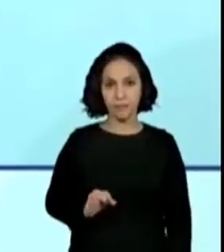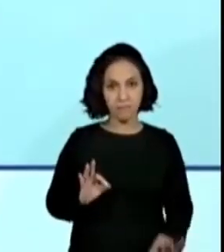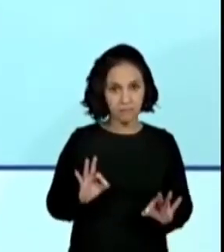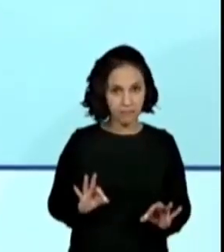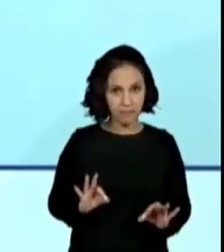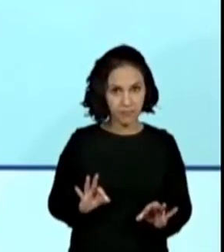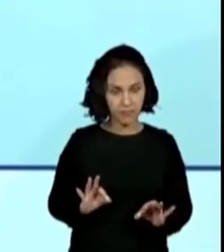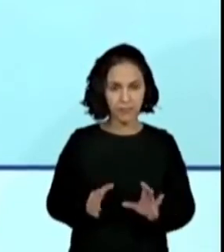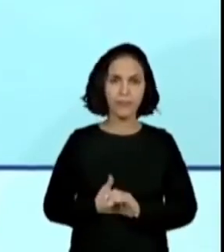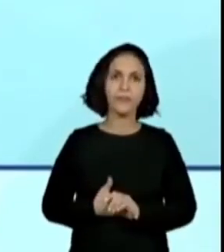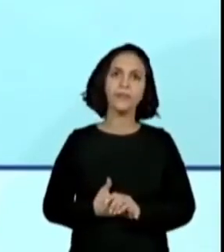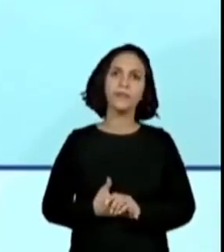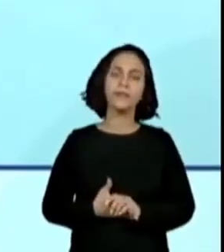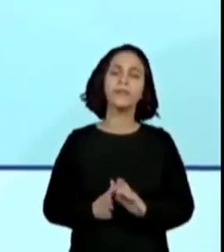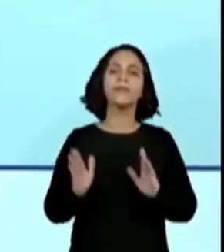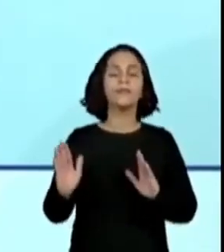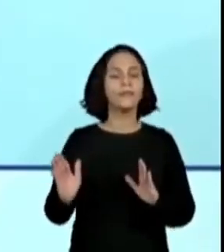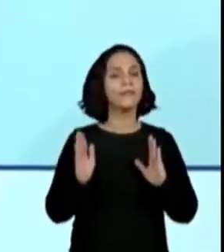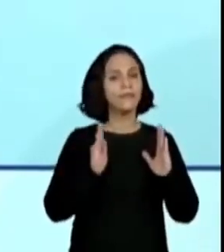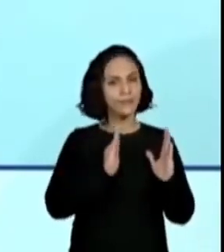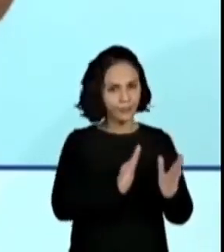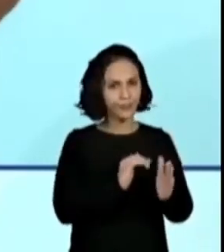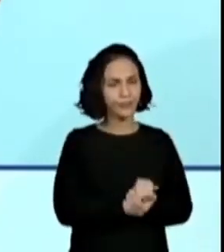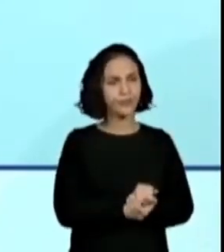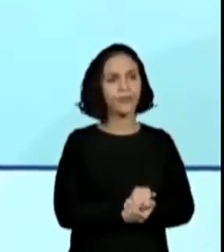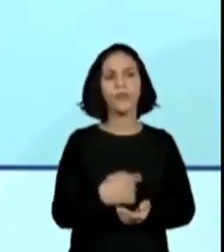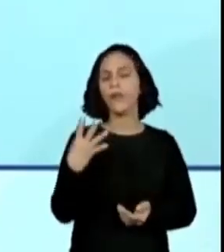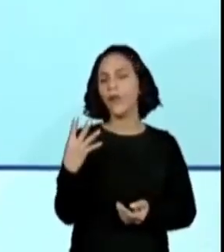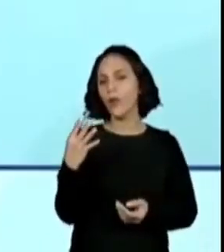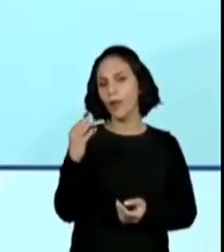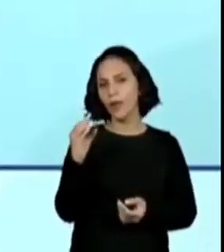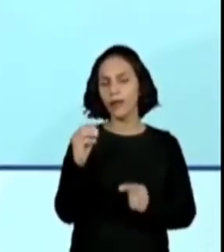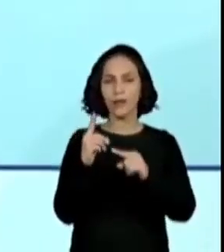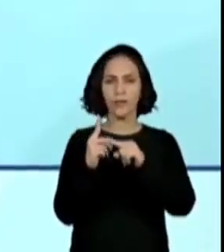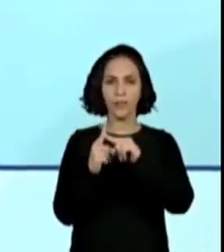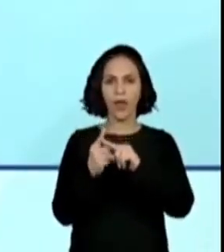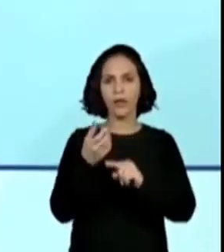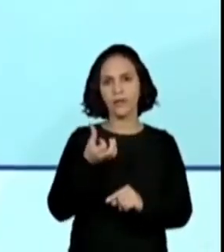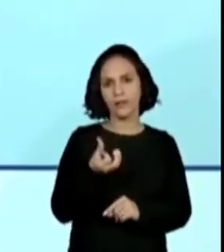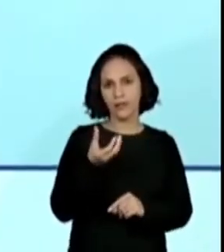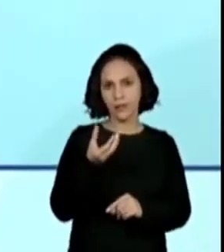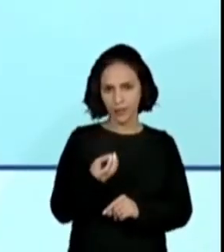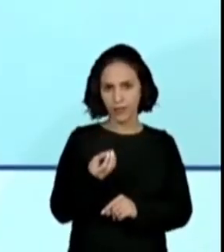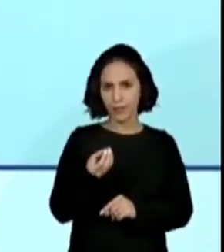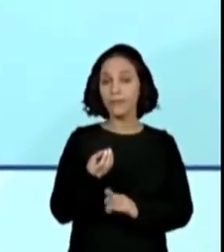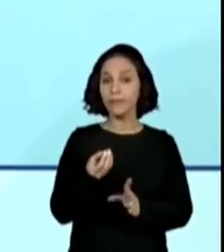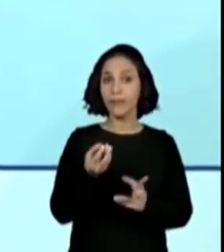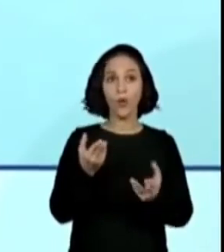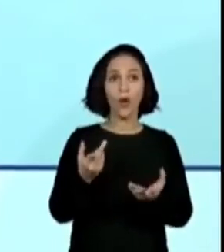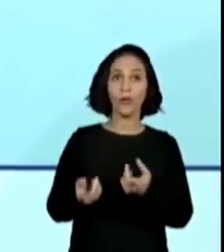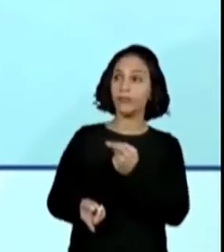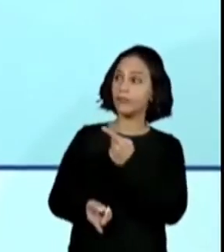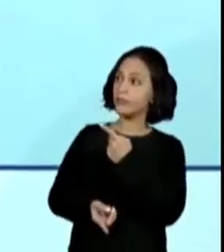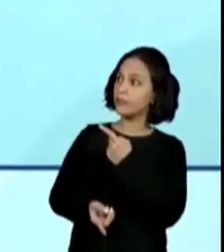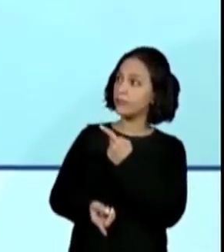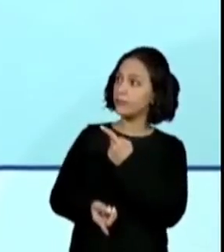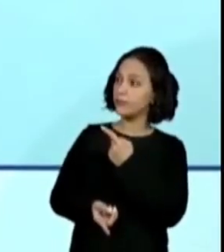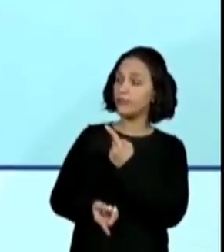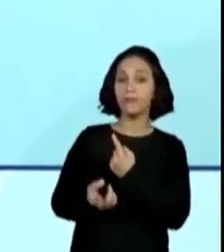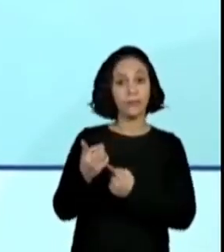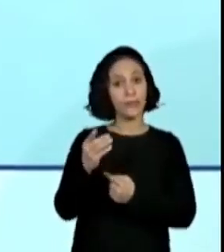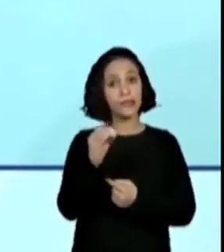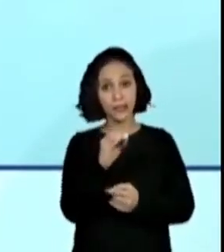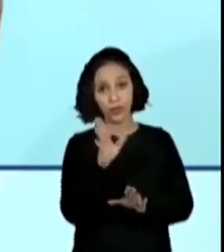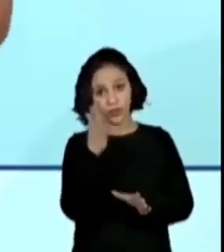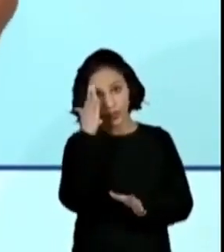certo agora vamos analisar do lado 40 + 60 igual a gente acabou de ver aqui ó é igual a